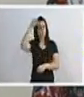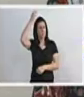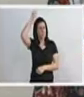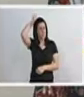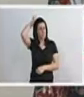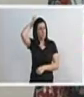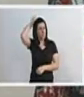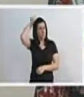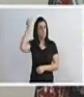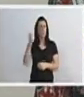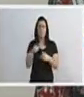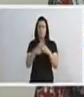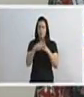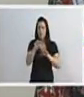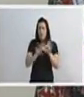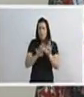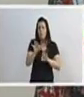emenda supressiva para